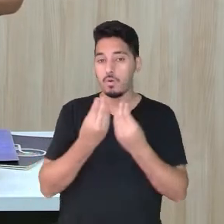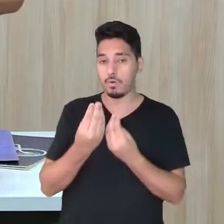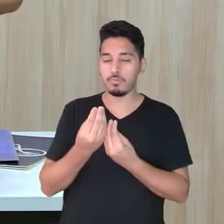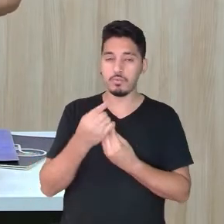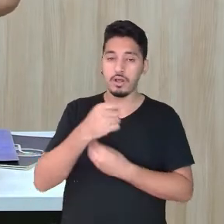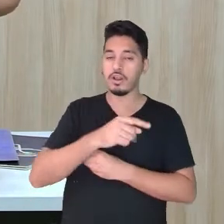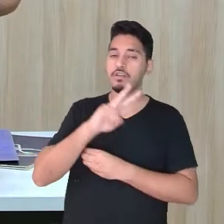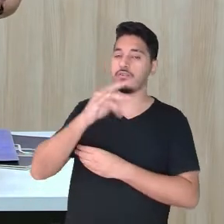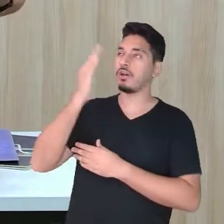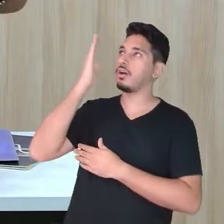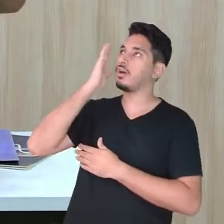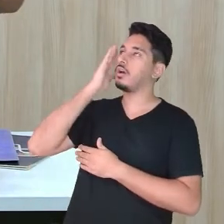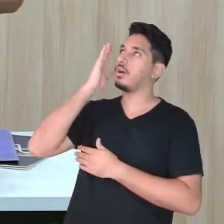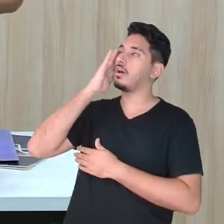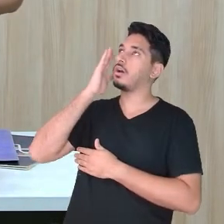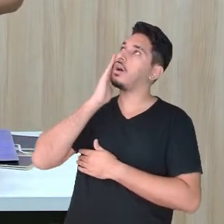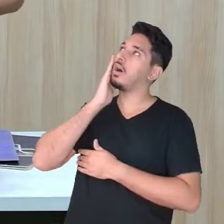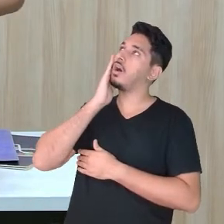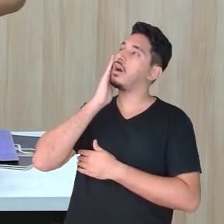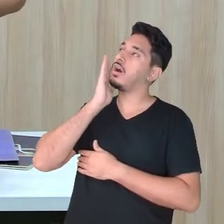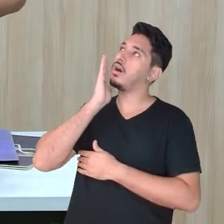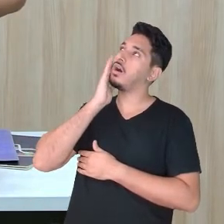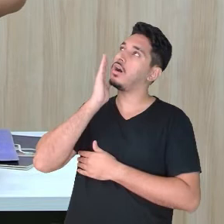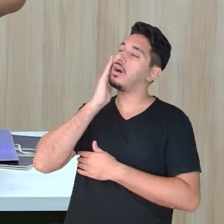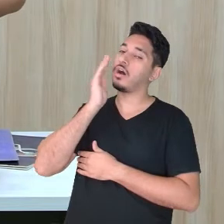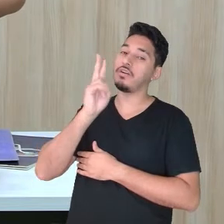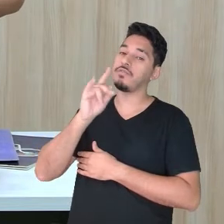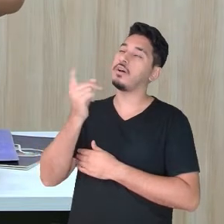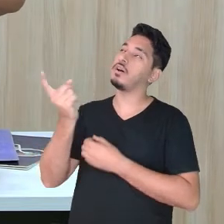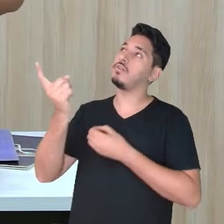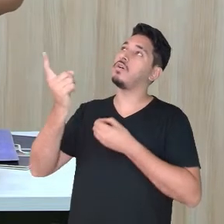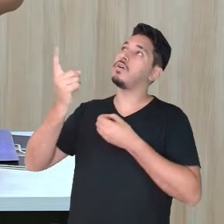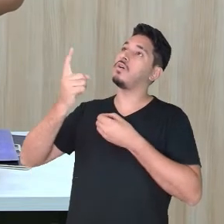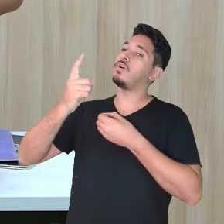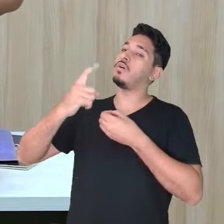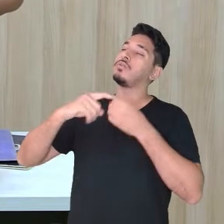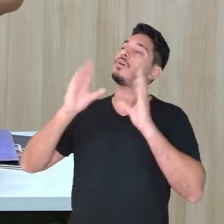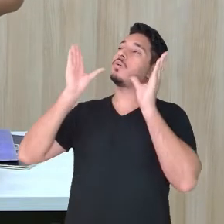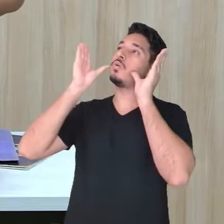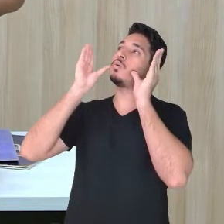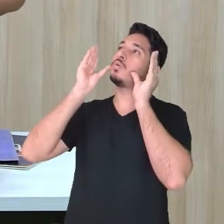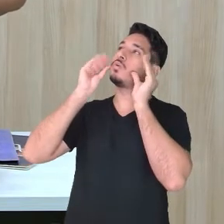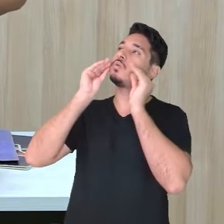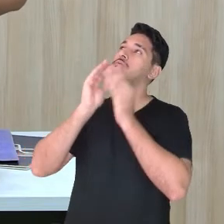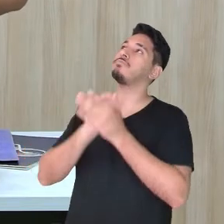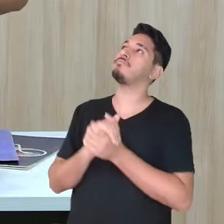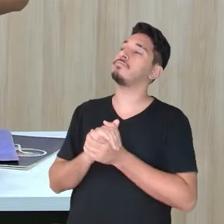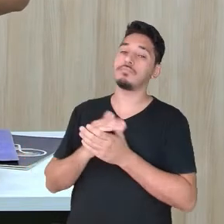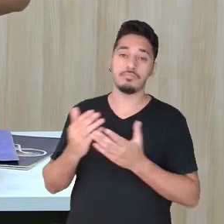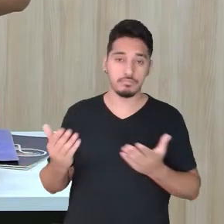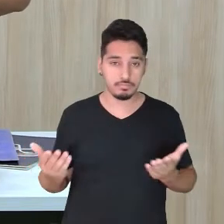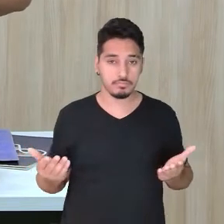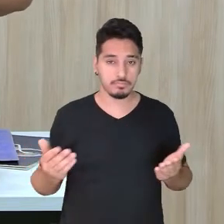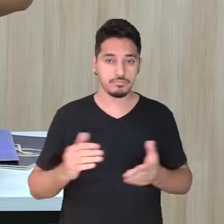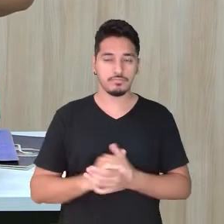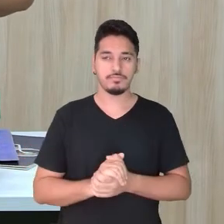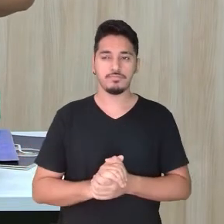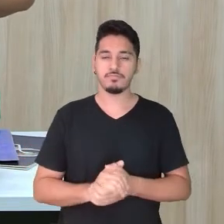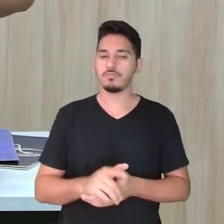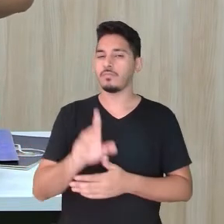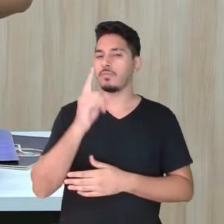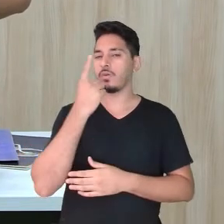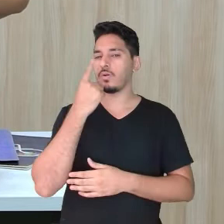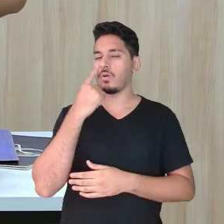fica mais fácil dela conseguir voltar ao foco e à tranquilidade. E uma atividade